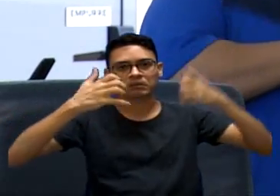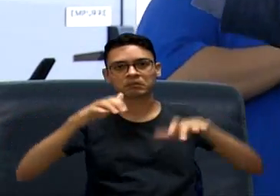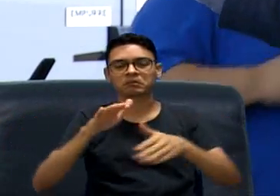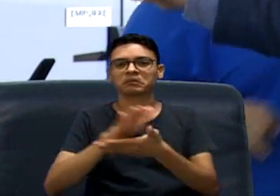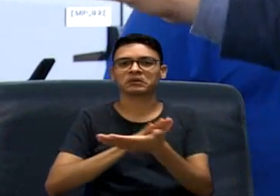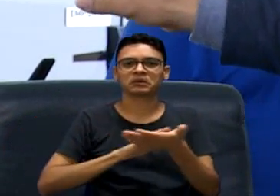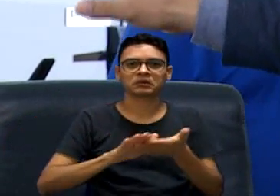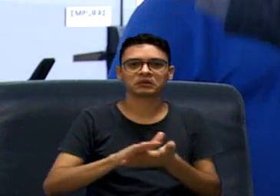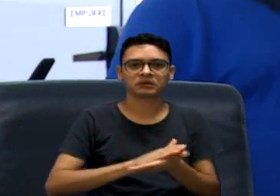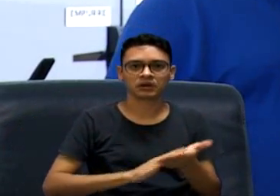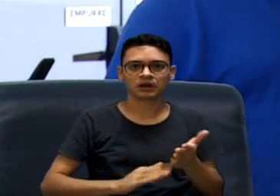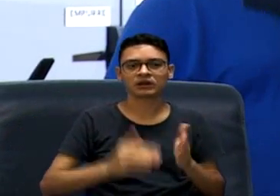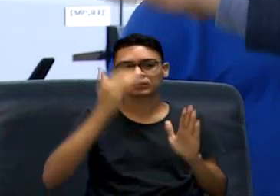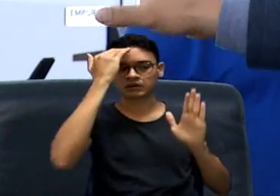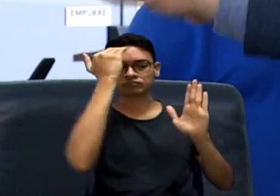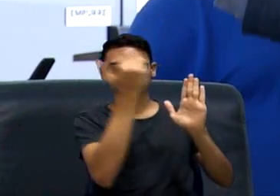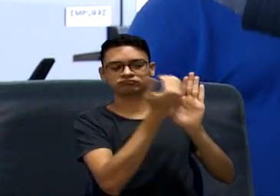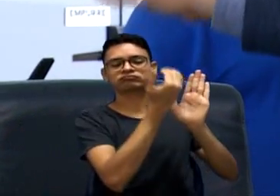para focarem nas pautas,